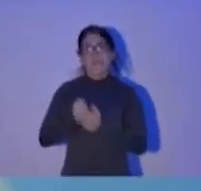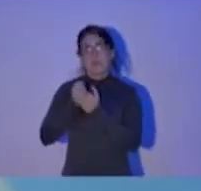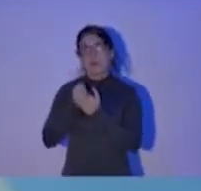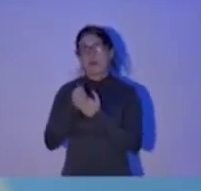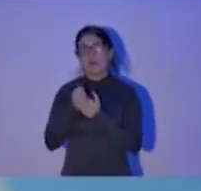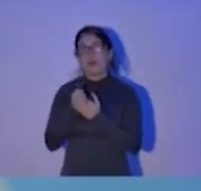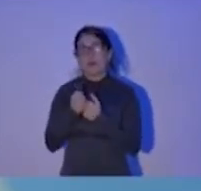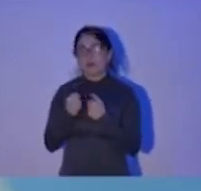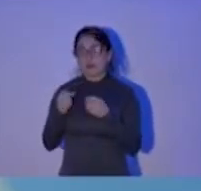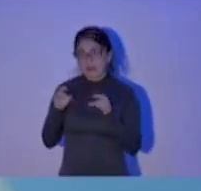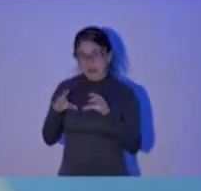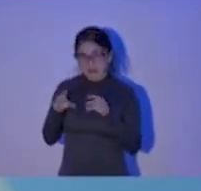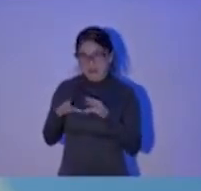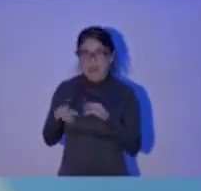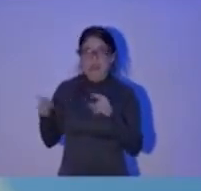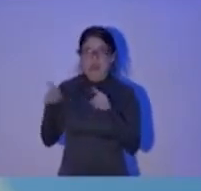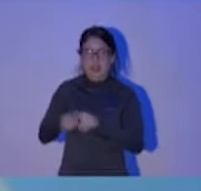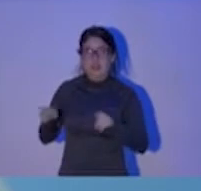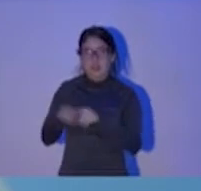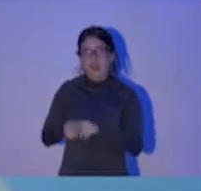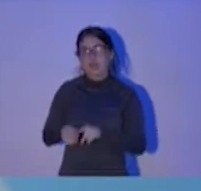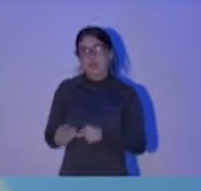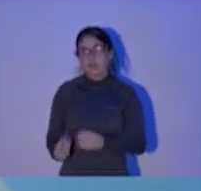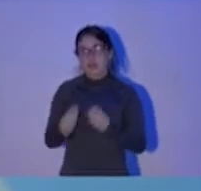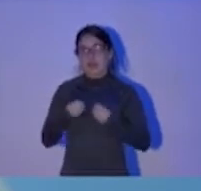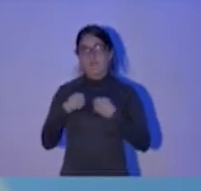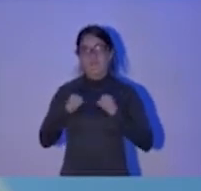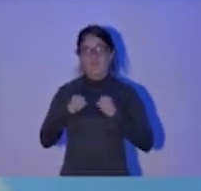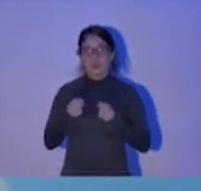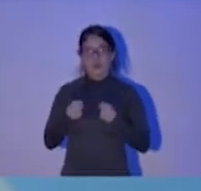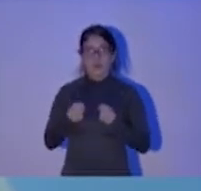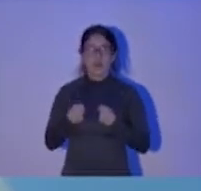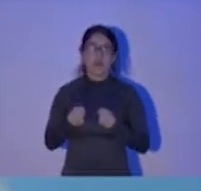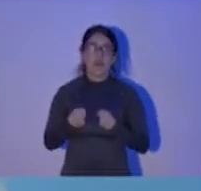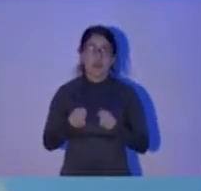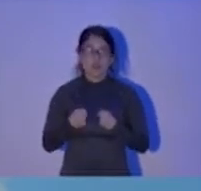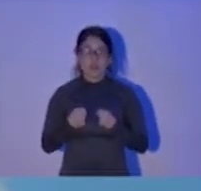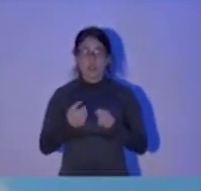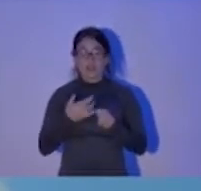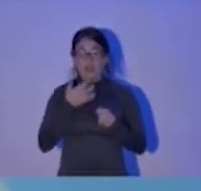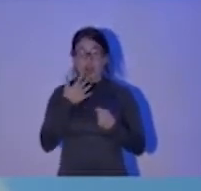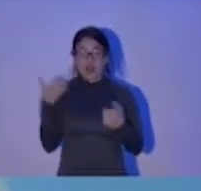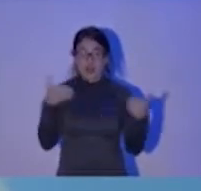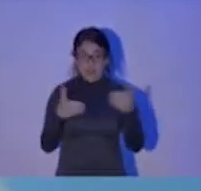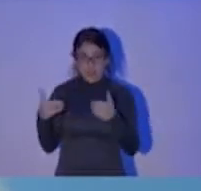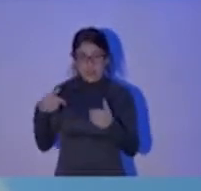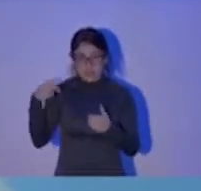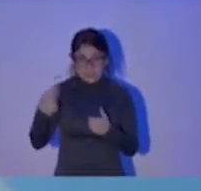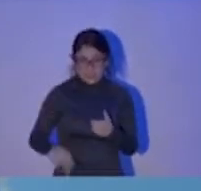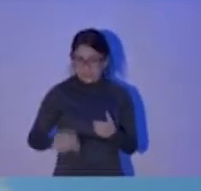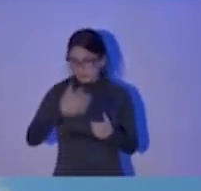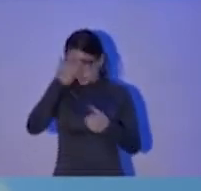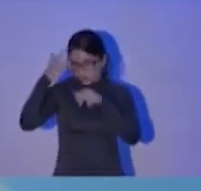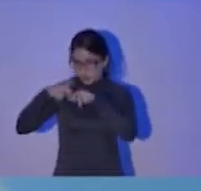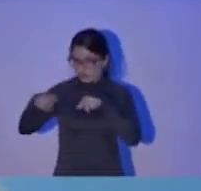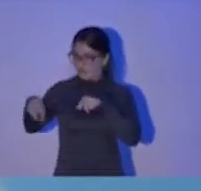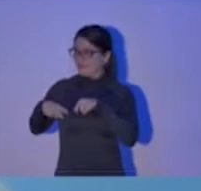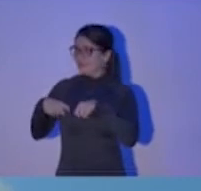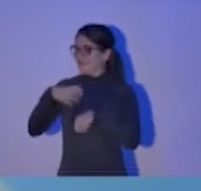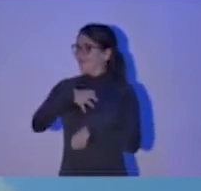técnico e que fortalece o nosso espírito. Falar que estar aqui ao lado de pessoas que nos